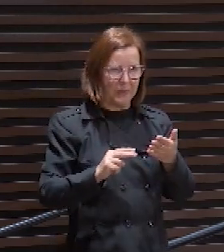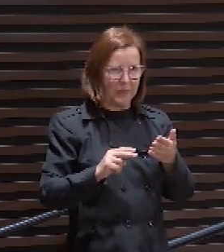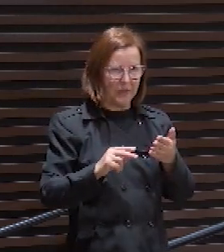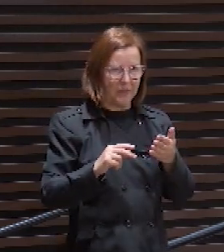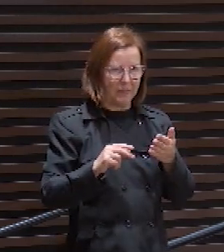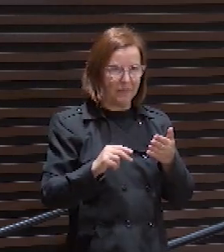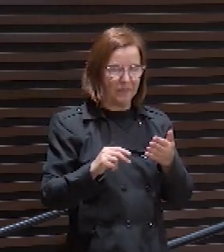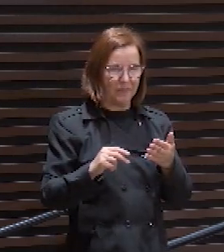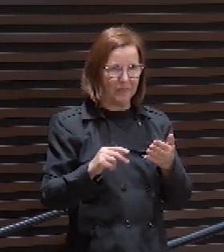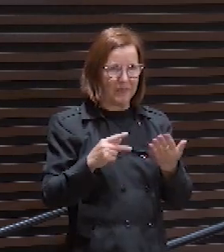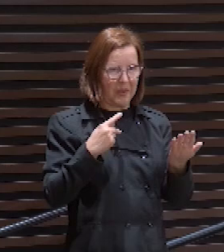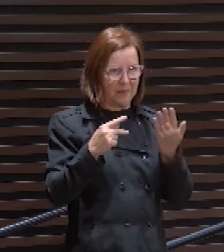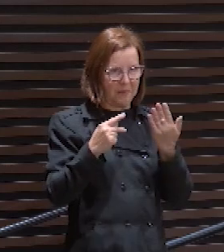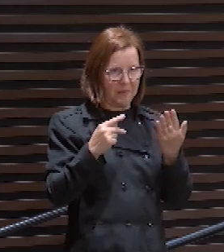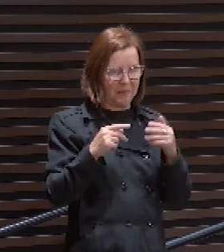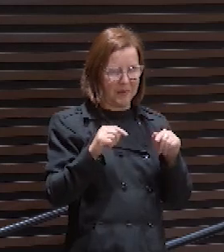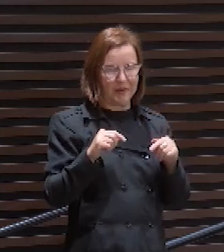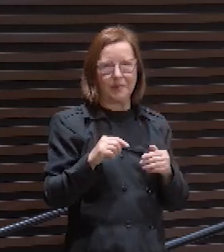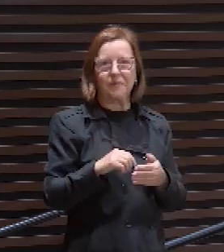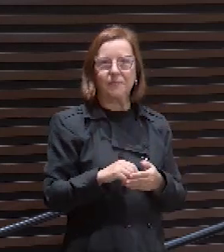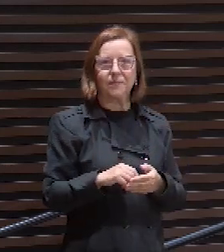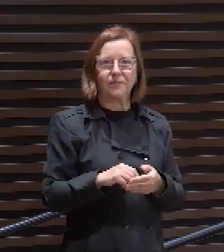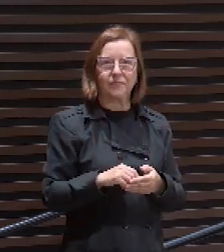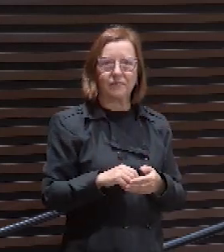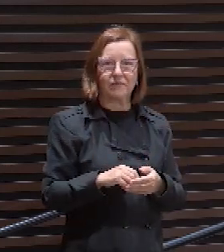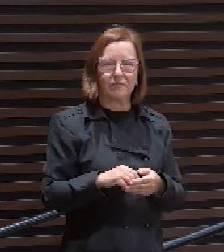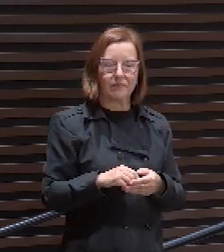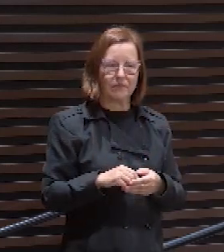mas vamos reler para poder ficar mais claro na nossa cabeça.